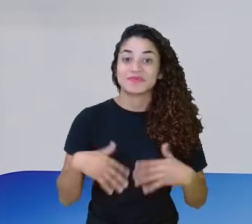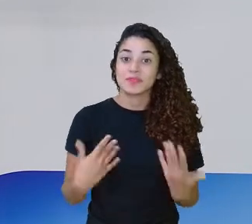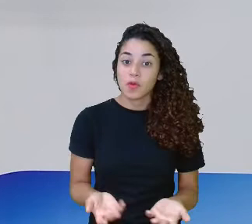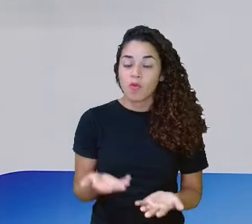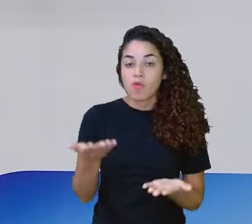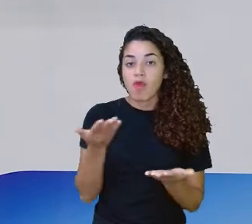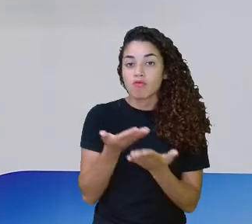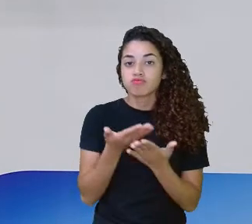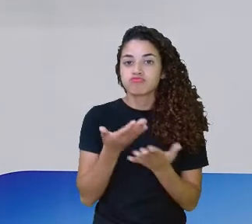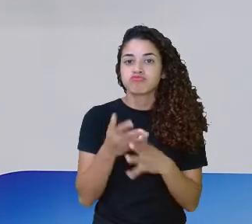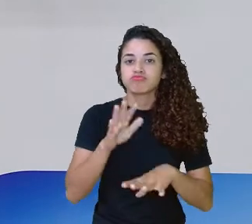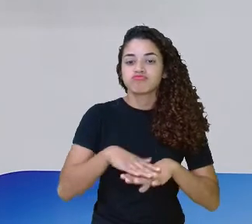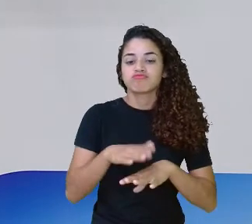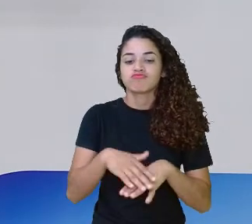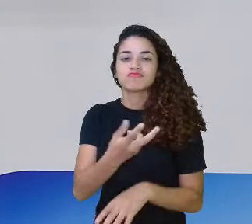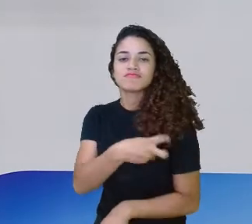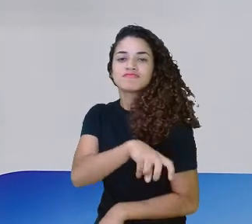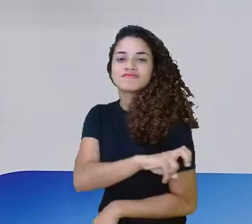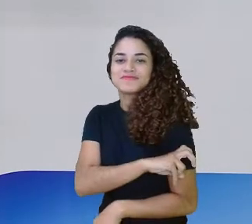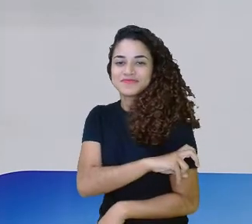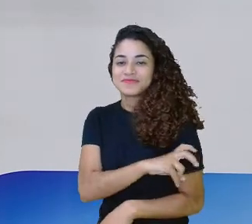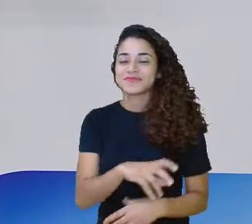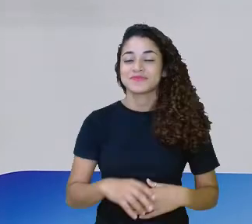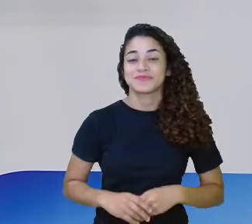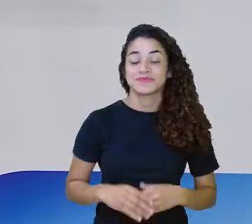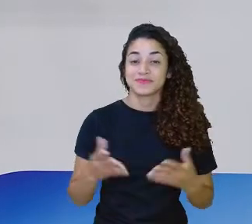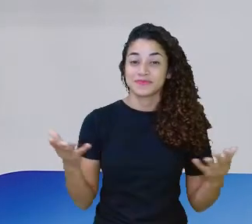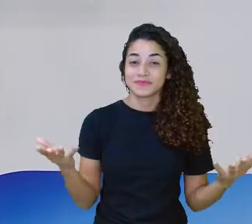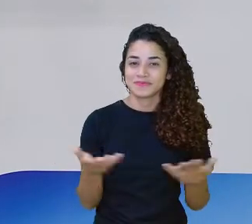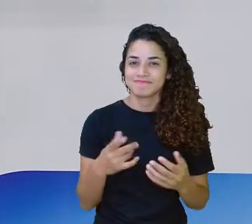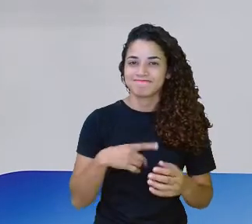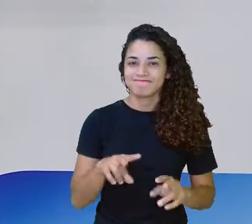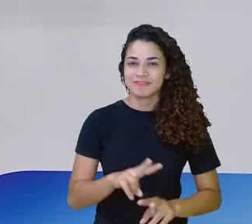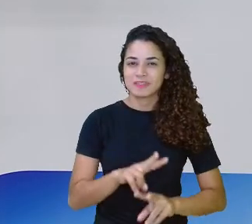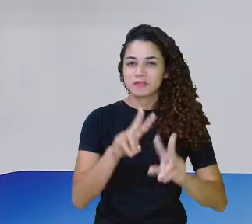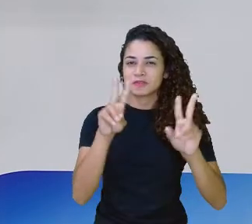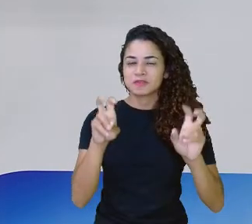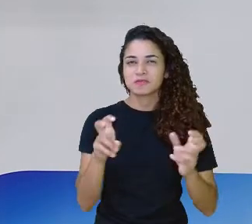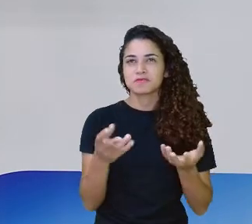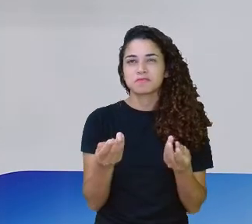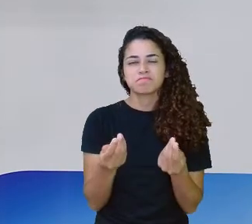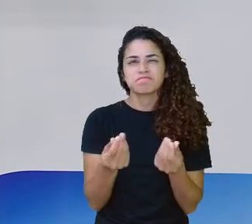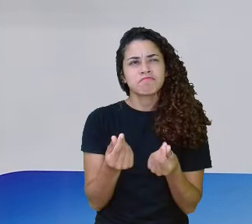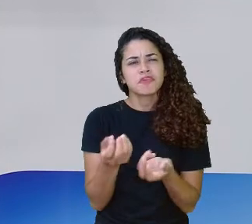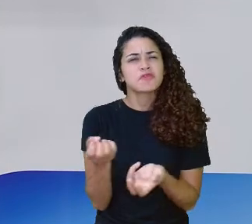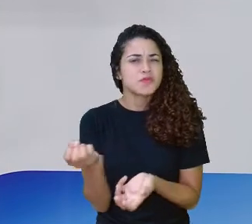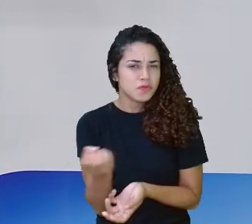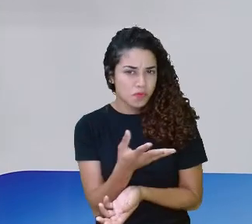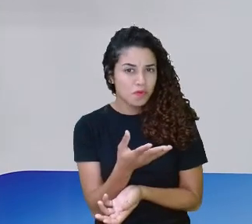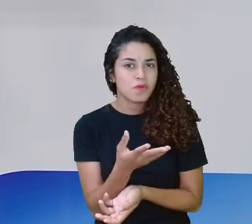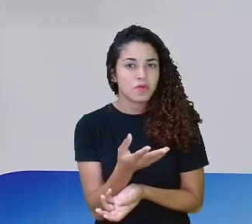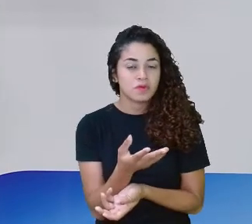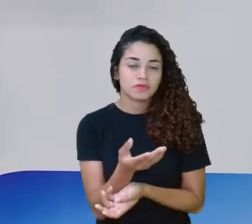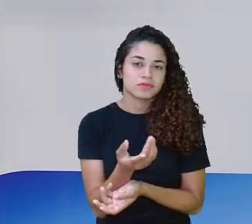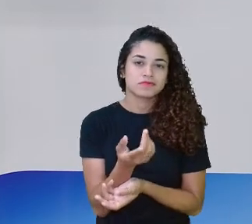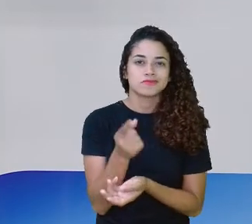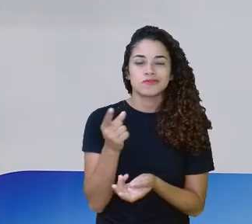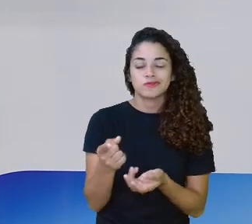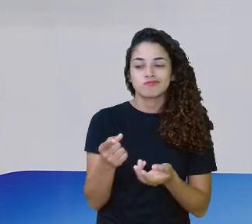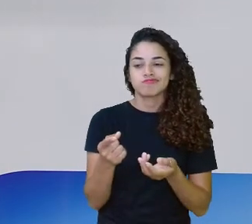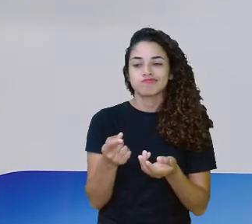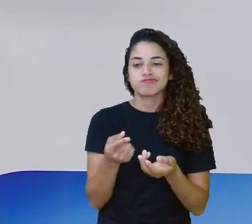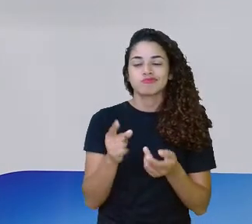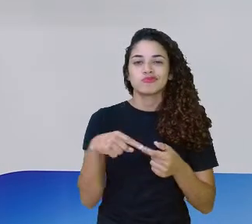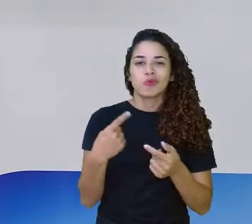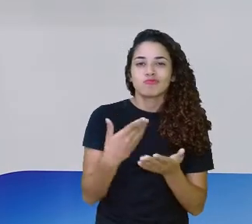Aula de matemática para os quintos anos. Hoje tem um assunto relativamente novo. Eu não passei muito por